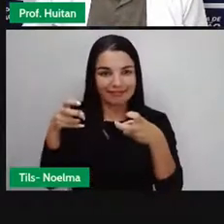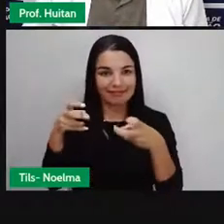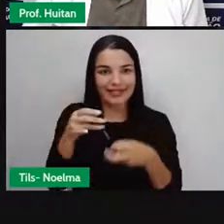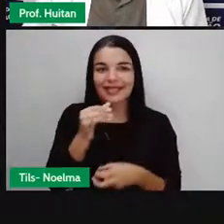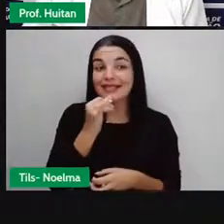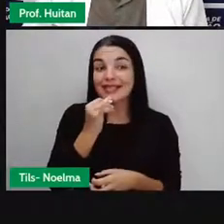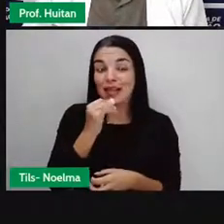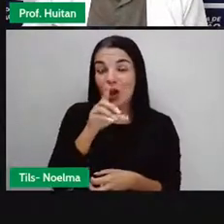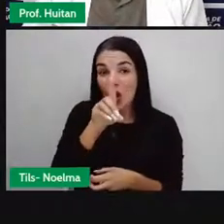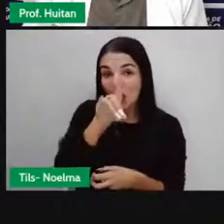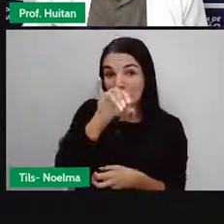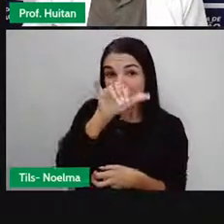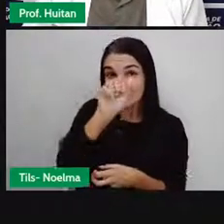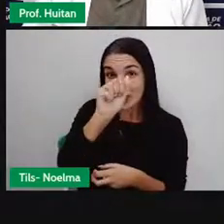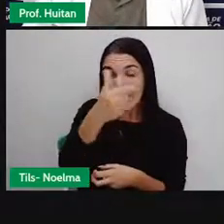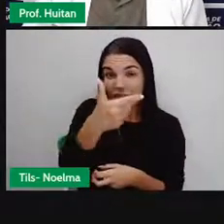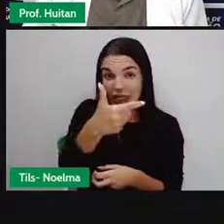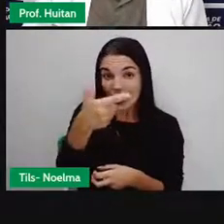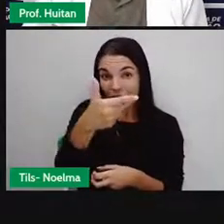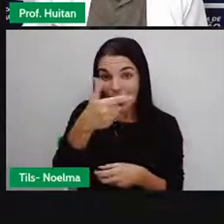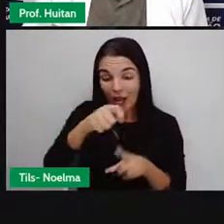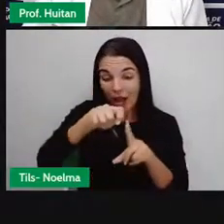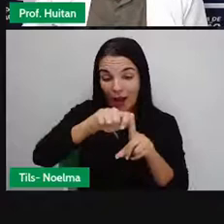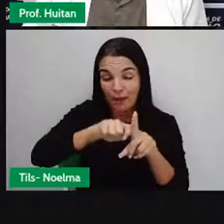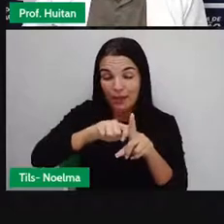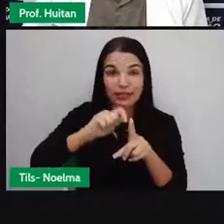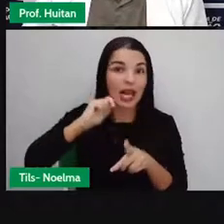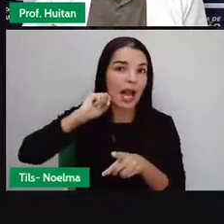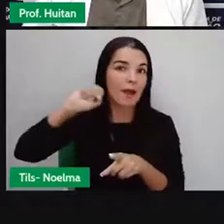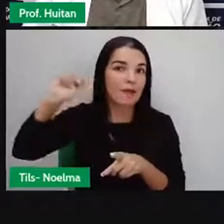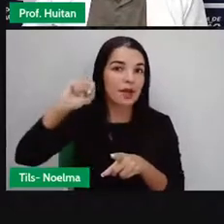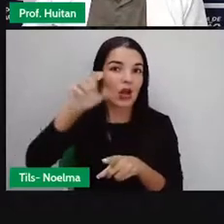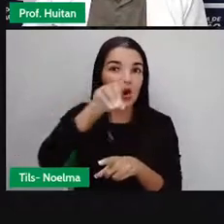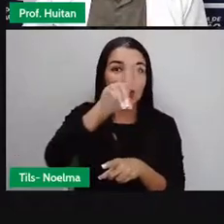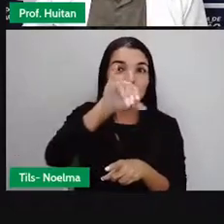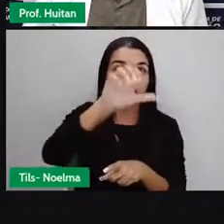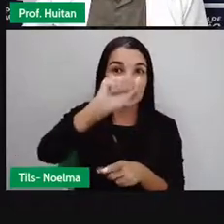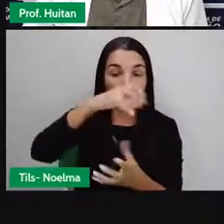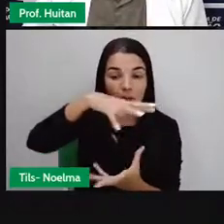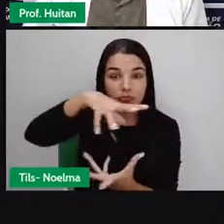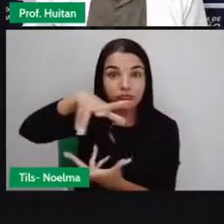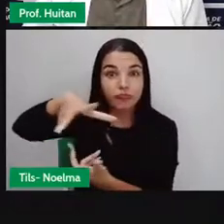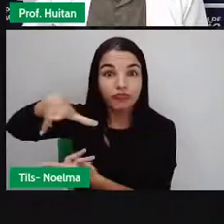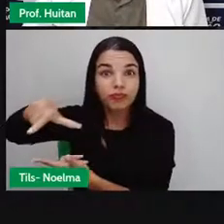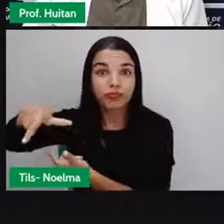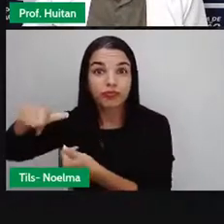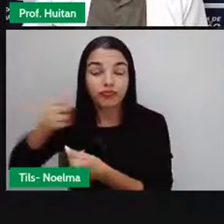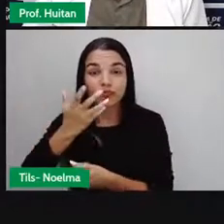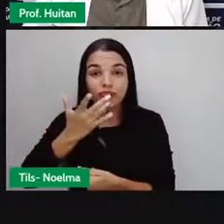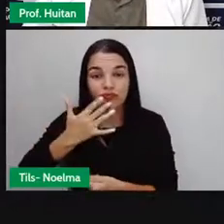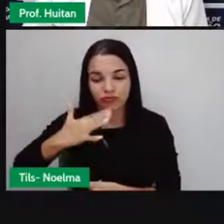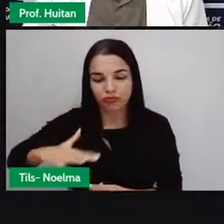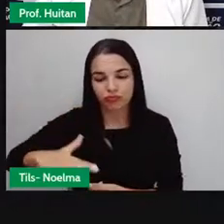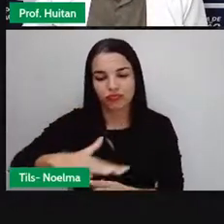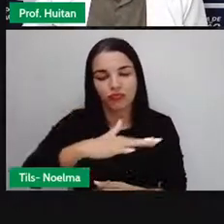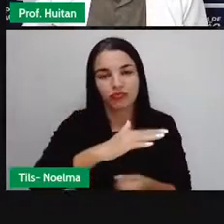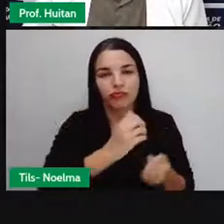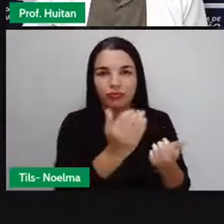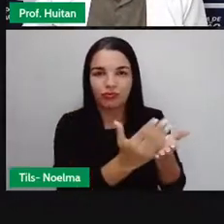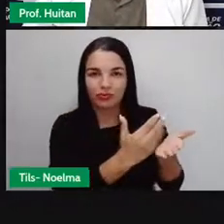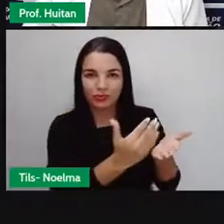2 de abril, comemora-se o Dia Internacional do Livro Infantil. No dia 18 de